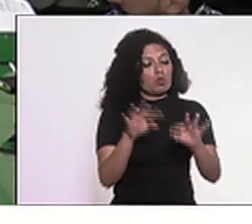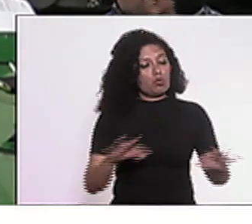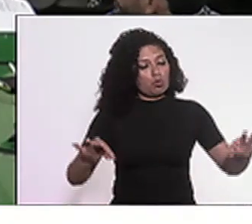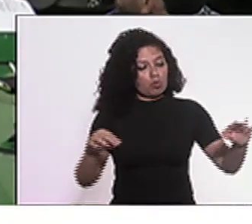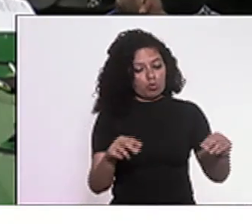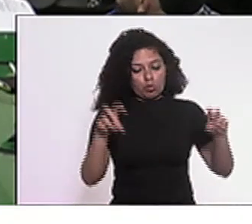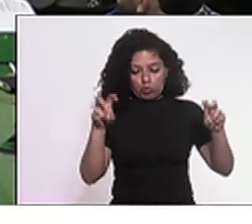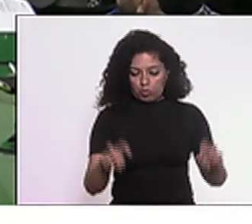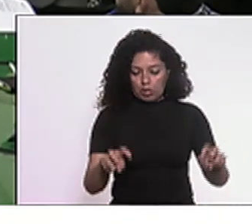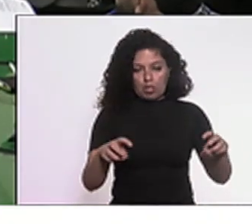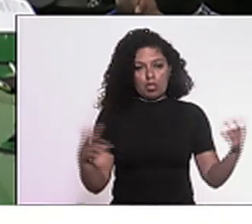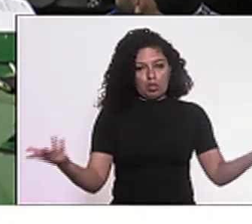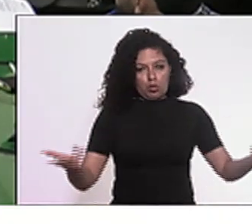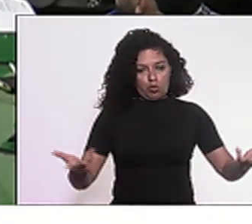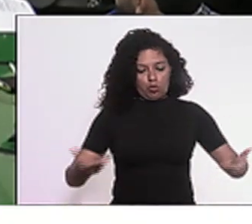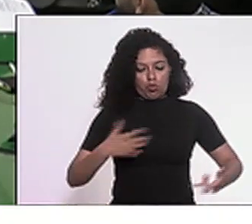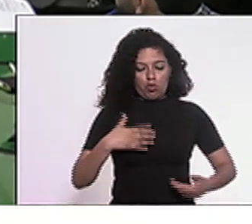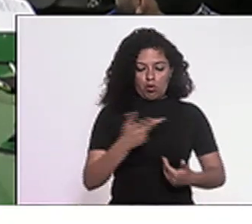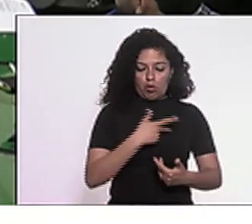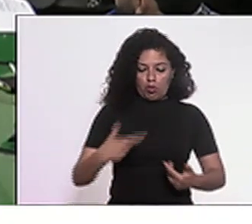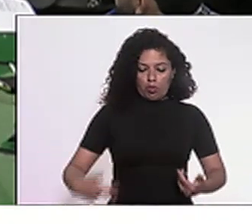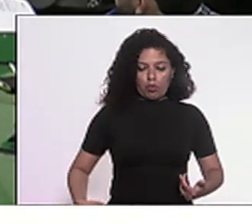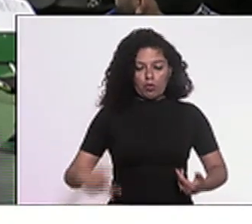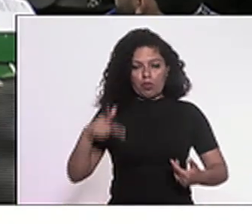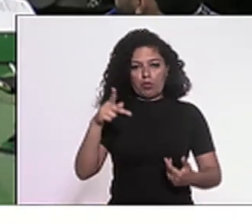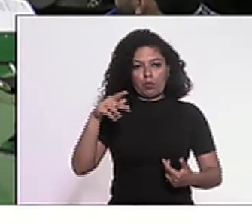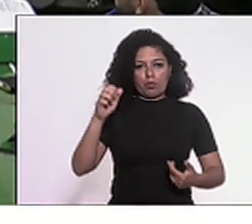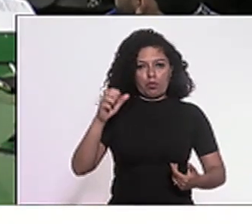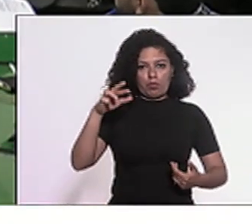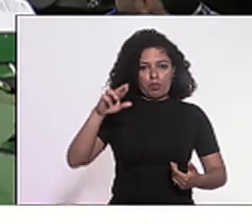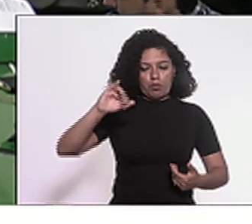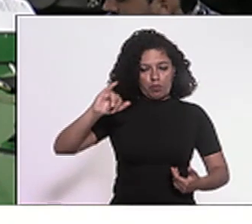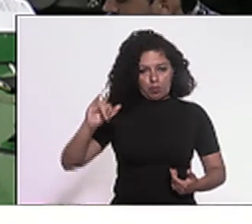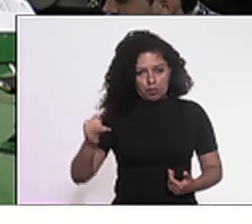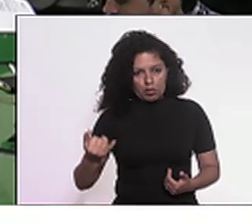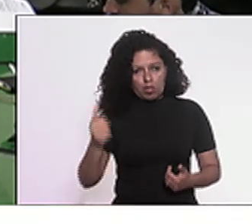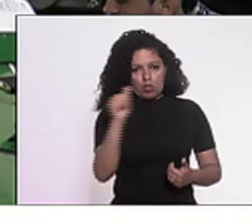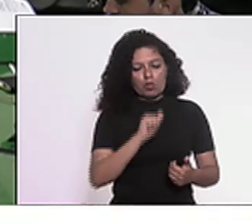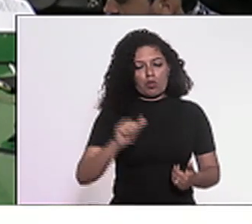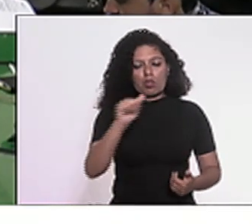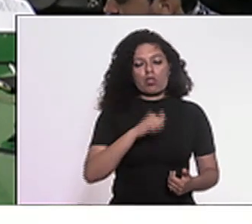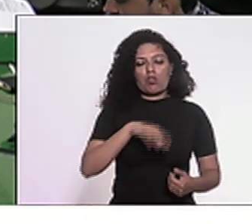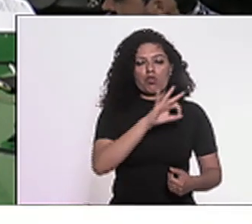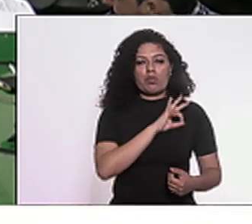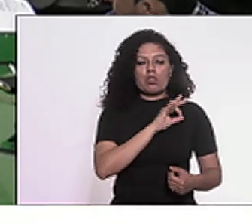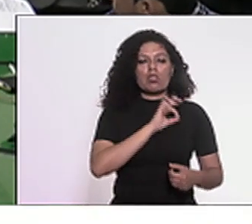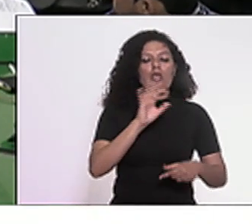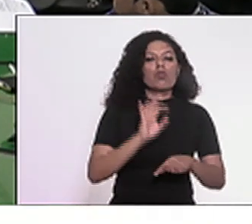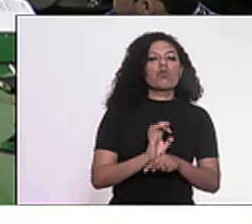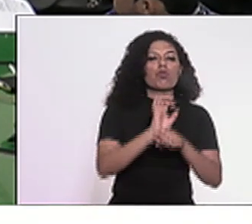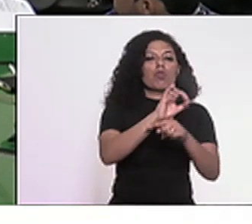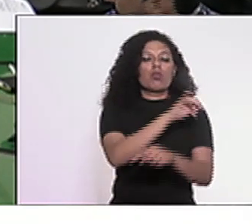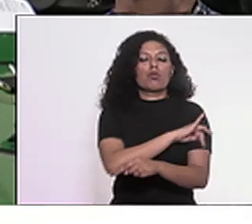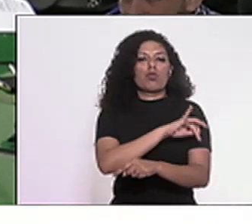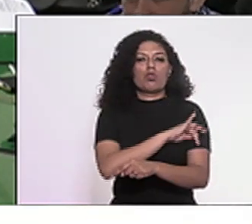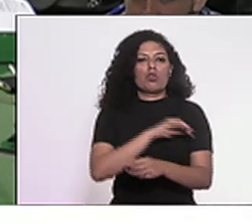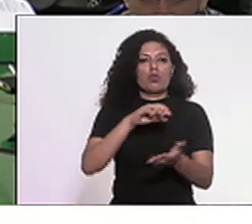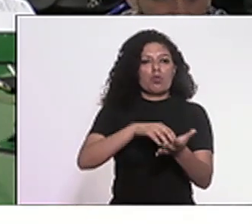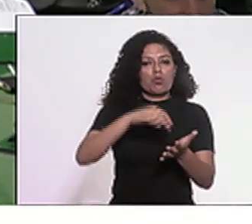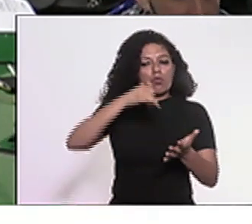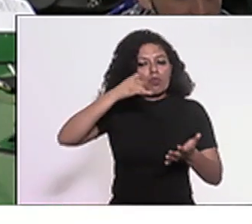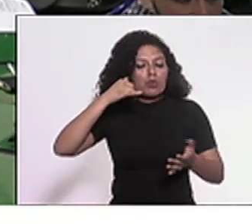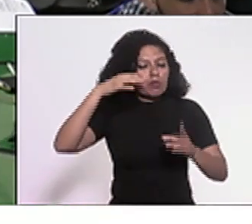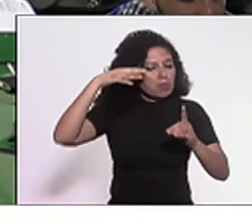presentes. Bom, eu sou o presidente da APEMERGE, Associação dos Policiais Militares do Estado do Rio de Janeiro, e esse Disque